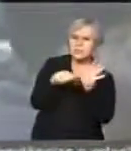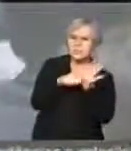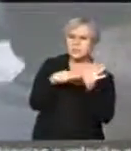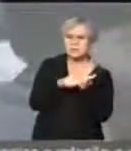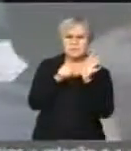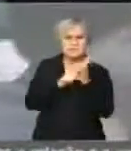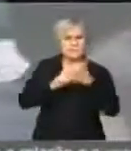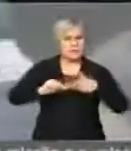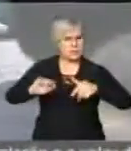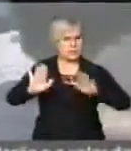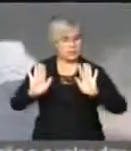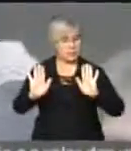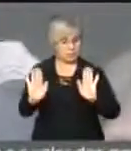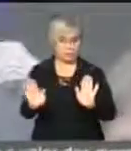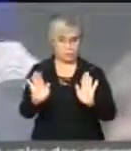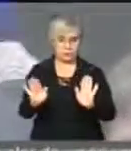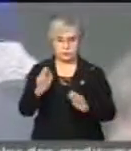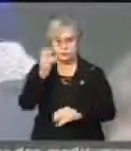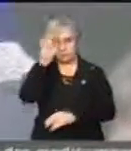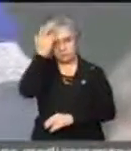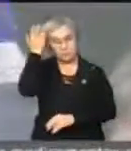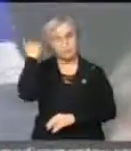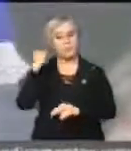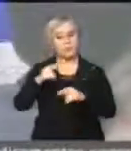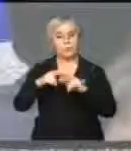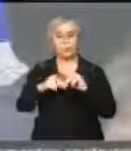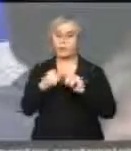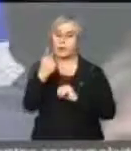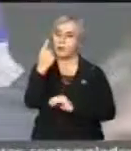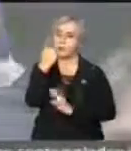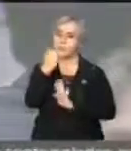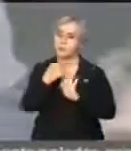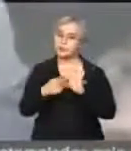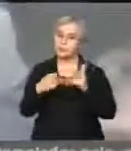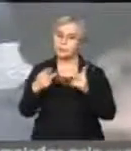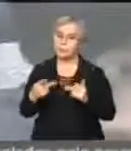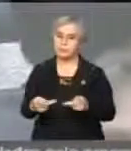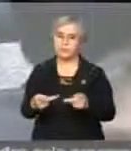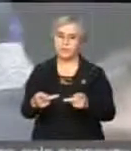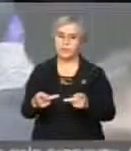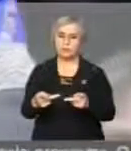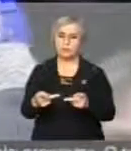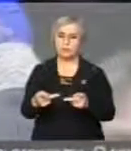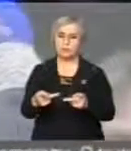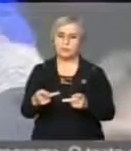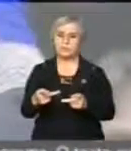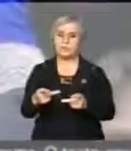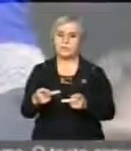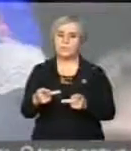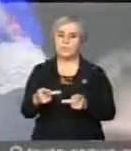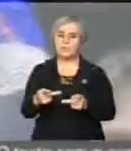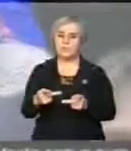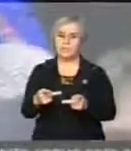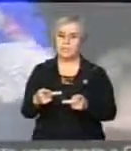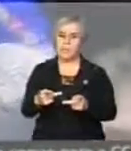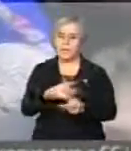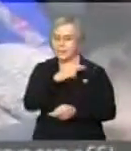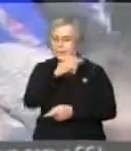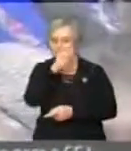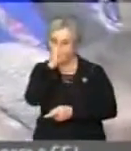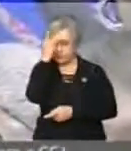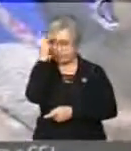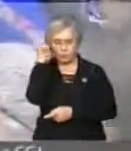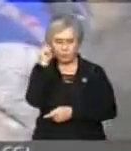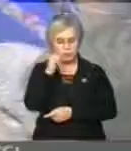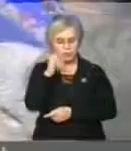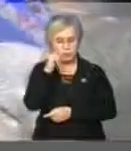aqui têm sido tratados contra no exterior, mas por conta de um projeto que dificulta o atendimento das vítimas de estupro. Eu farei um apelo pessoal